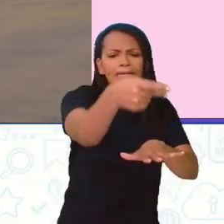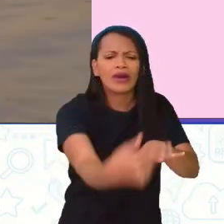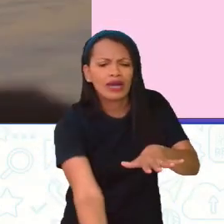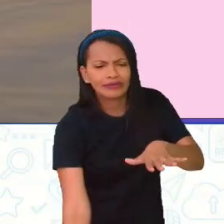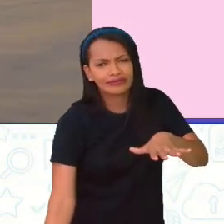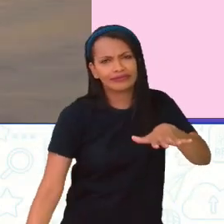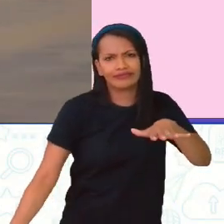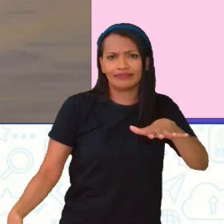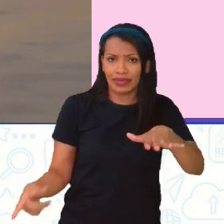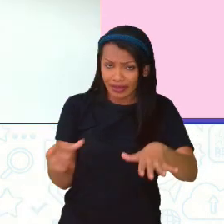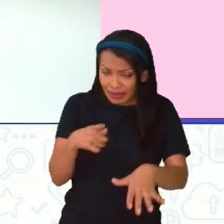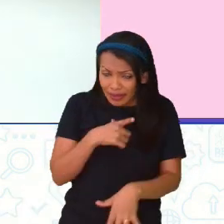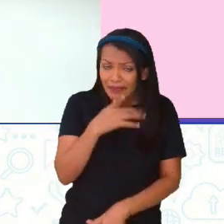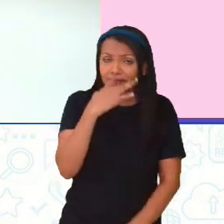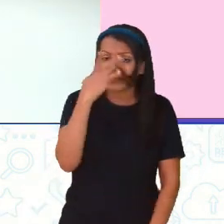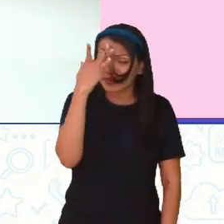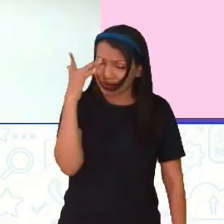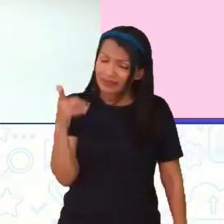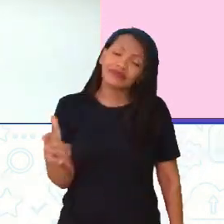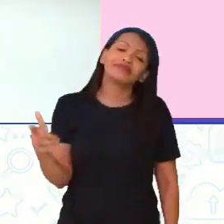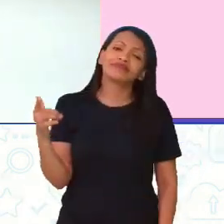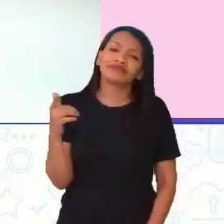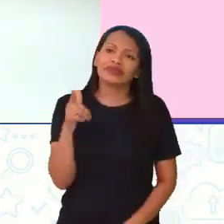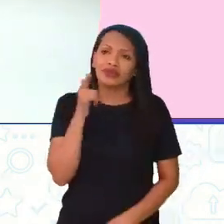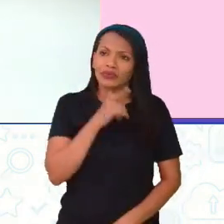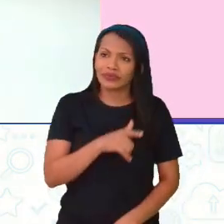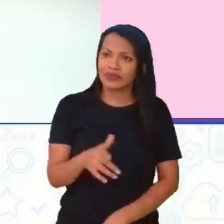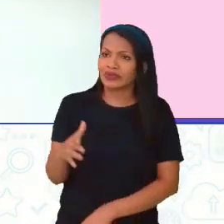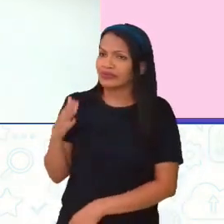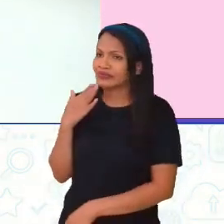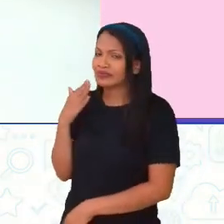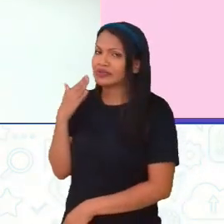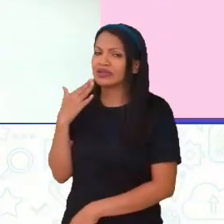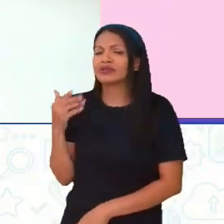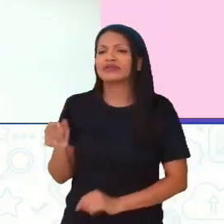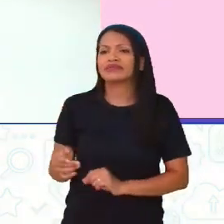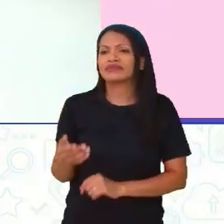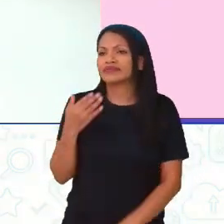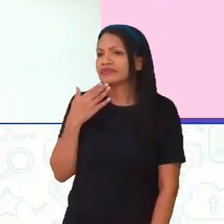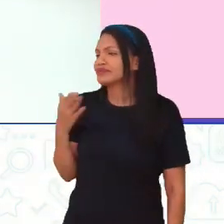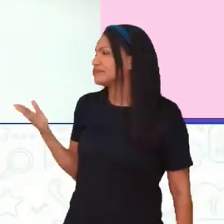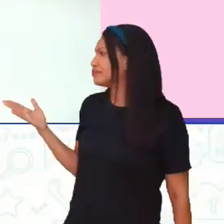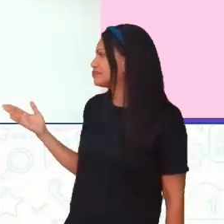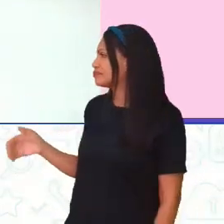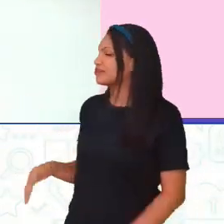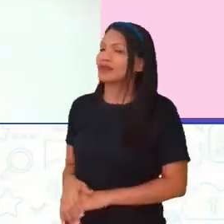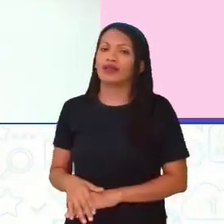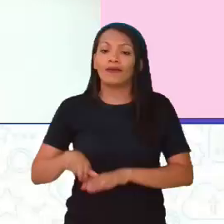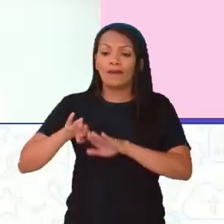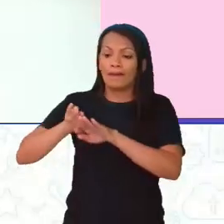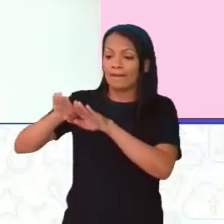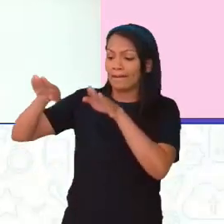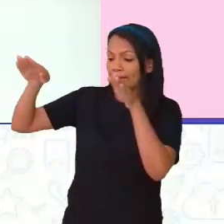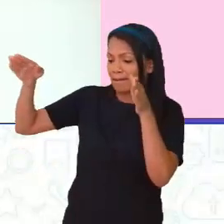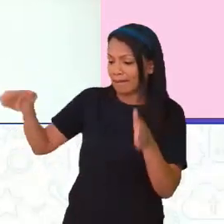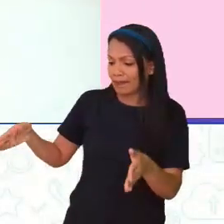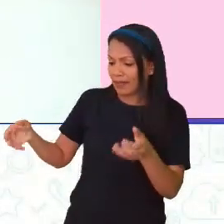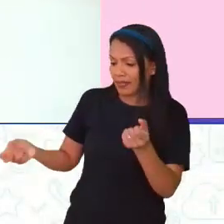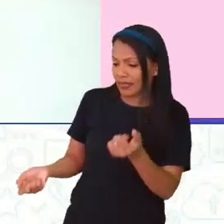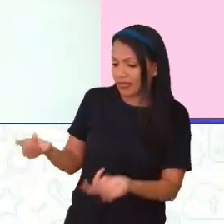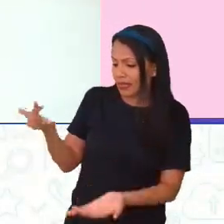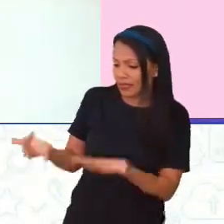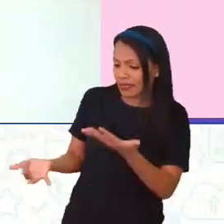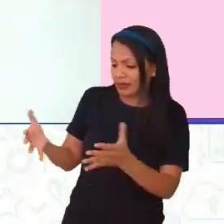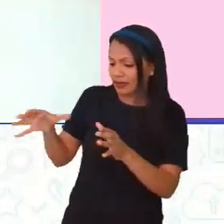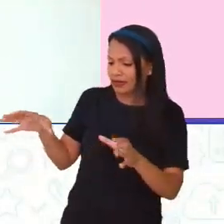gente que consegue. Bora lá. Se você botar água no fogo e sair um fogão, tá, gente? É claro que ela